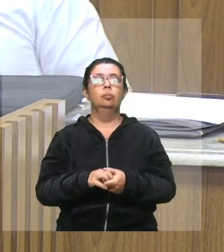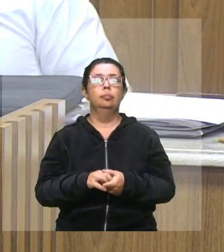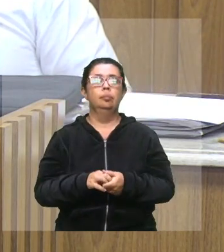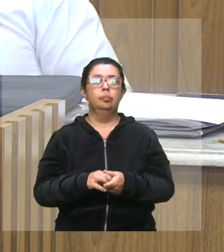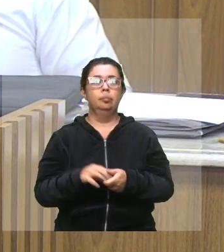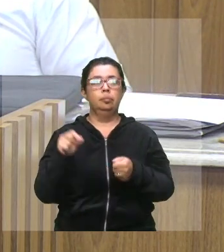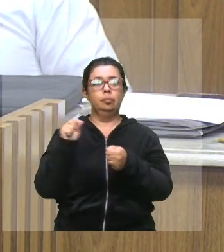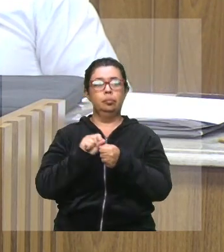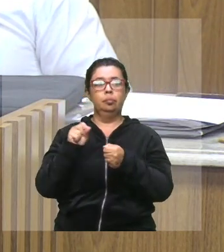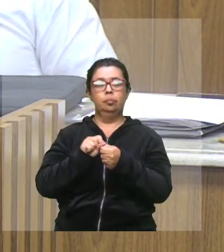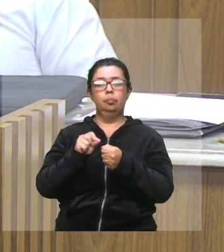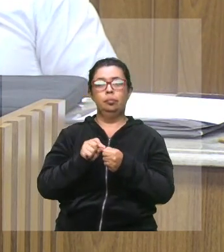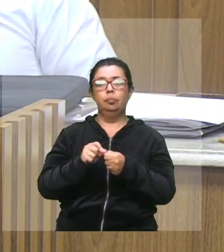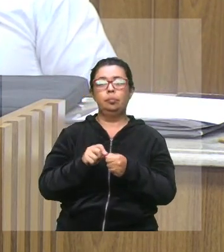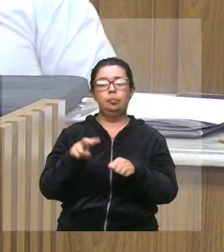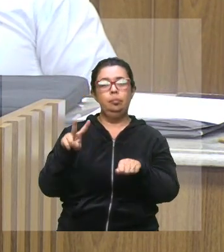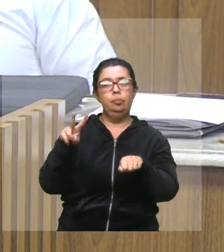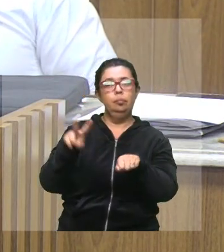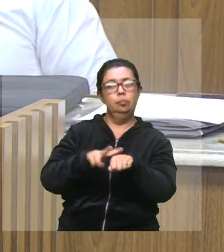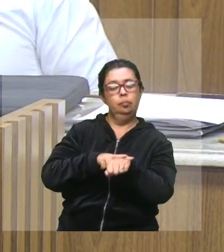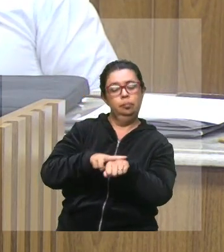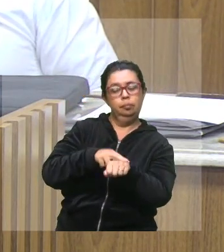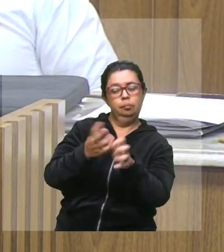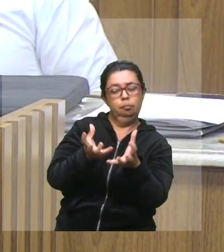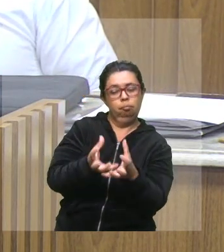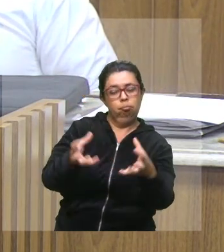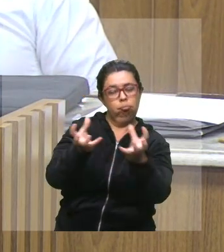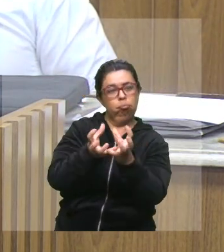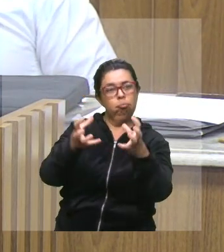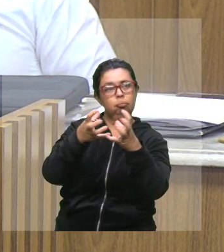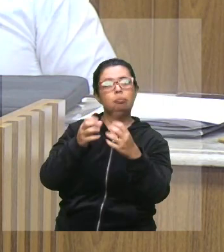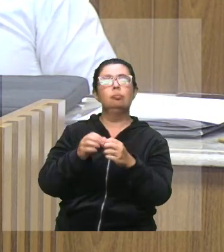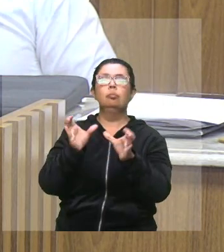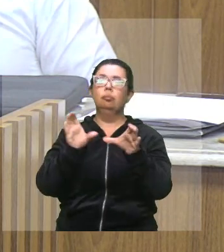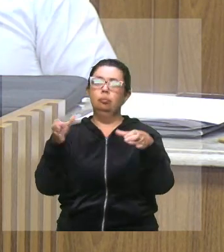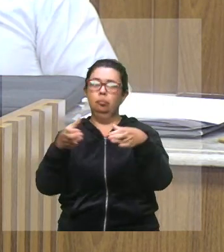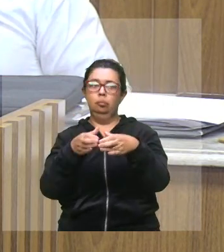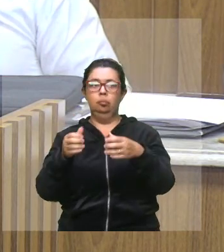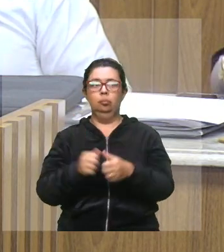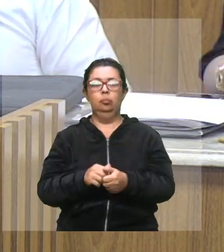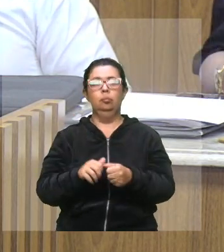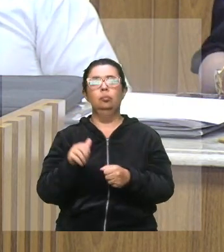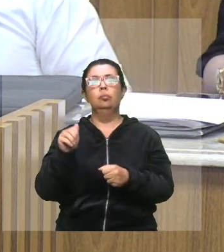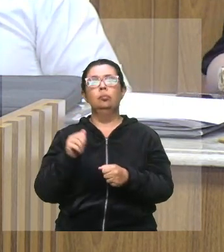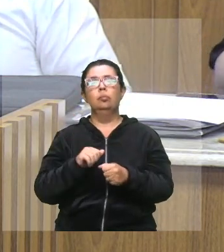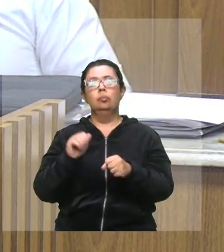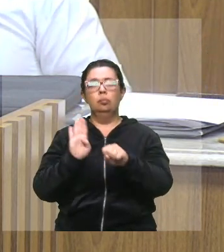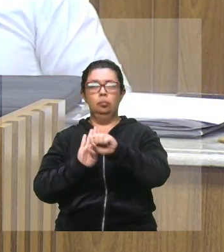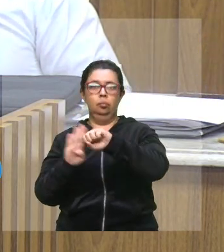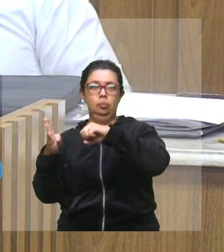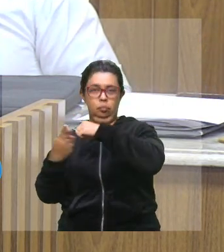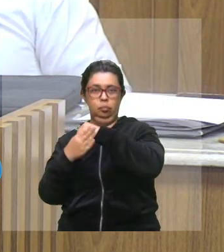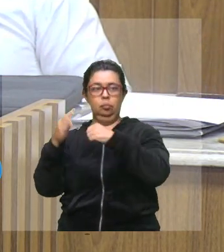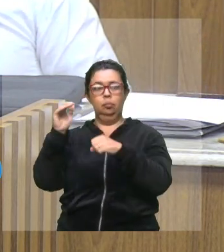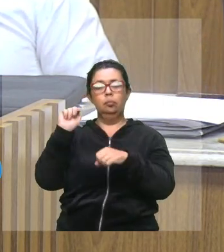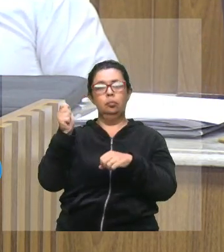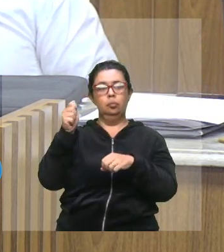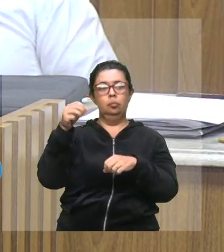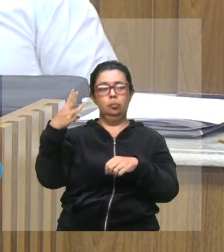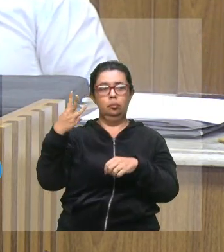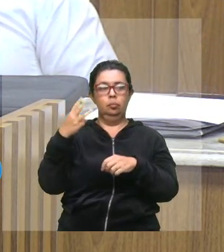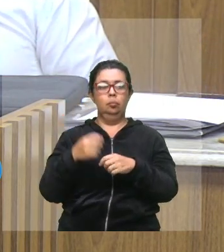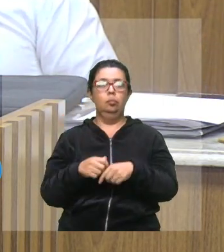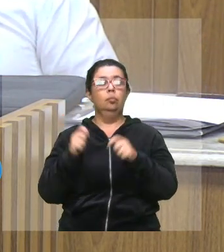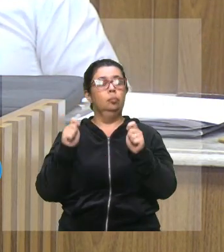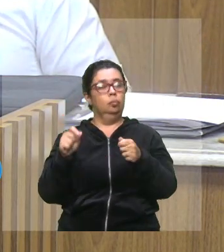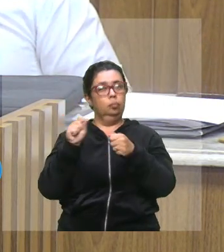a possibilidade de implantação de uma horta comunitária ao lado do centro comunitário no bairro Assis 3. Se existe a possibilidade de implantação de